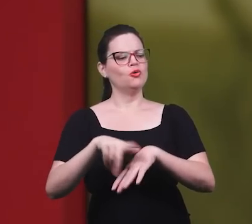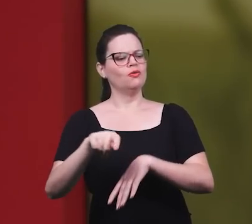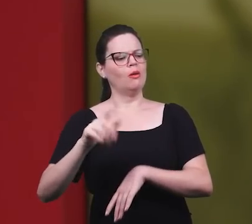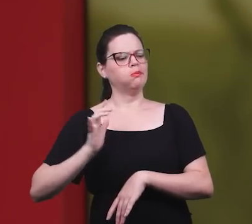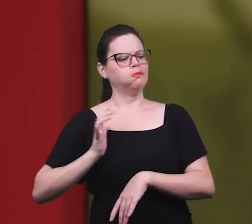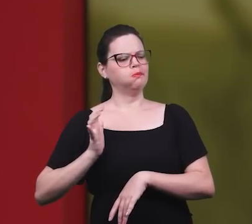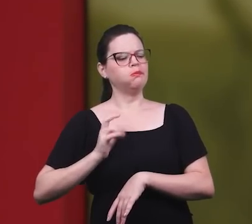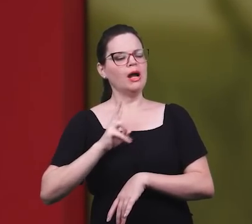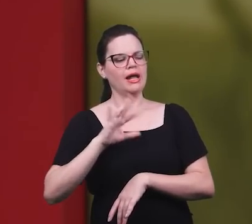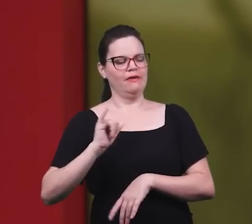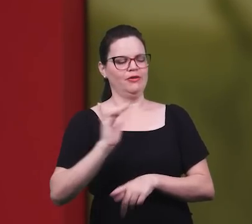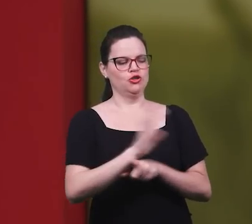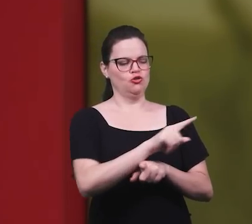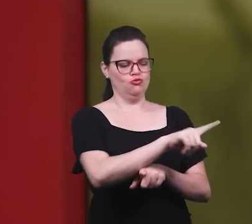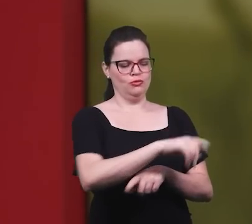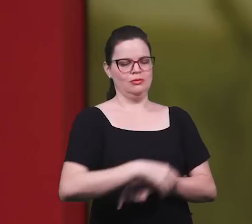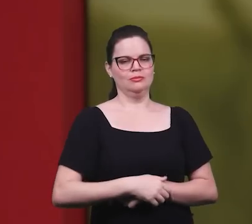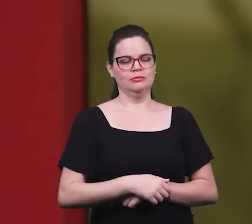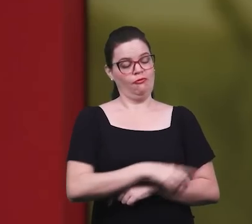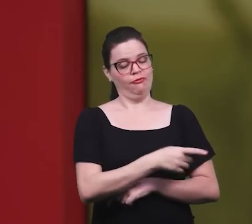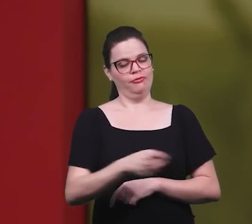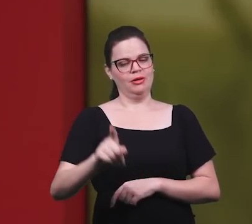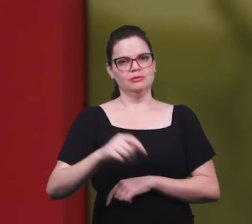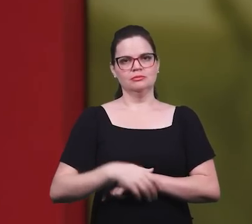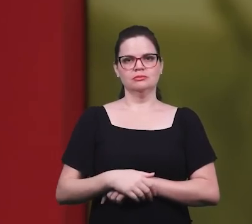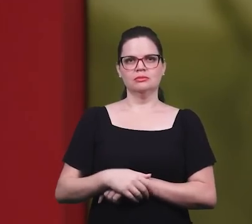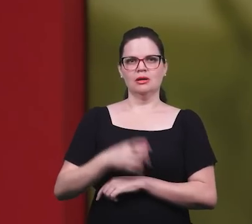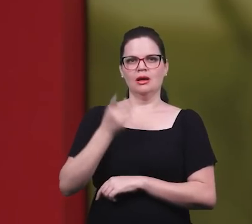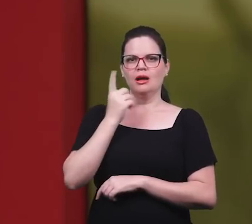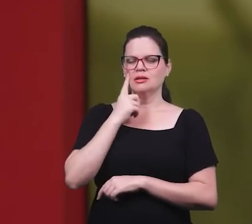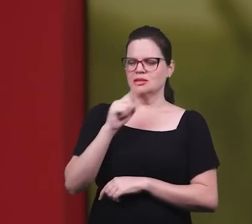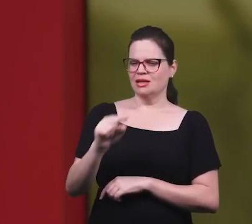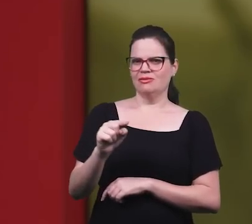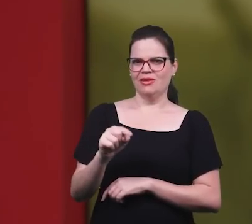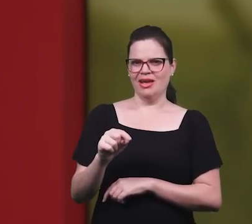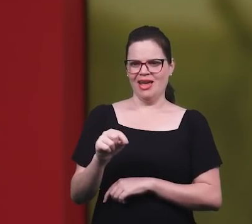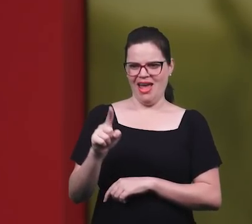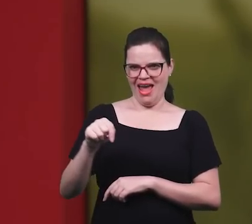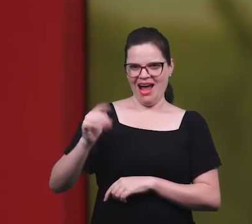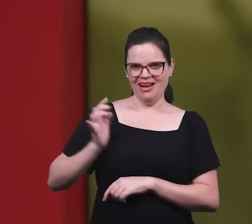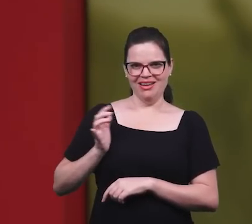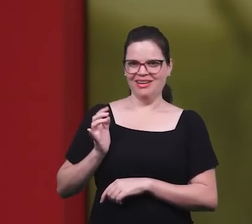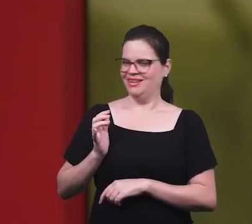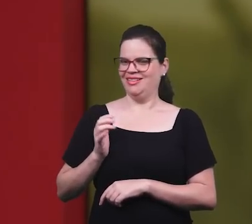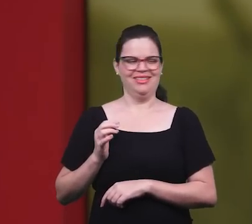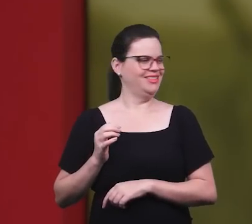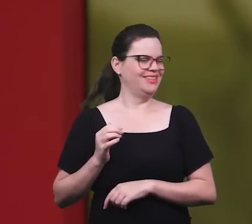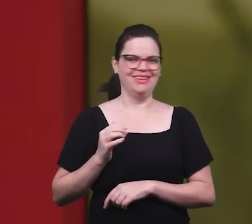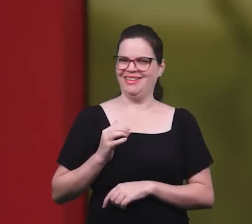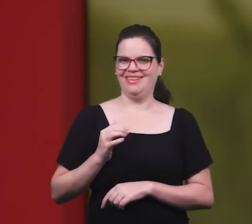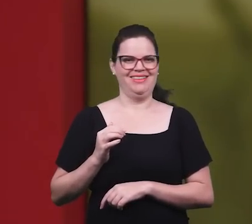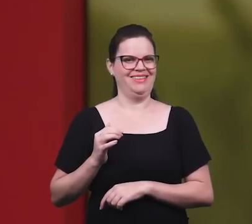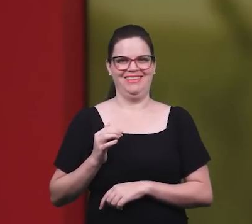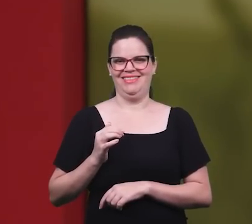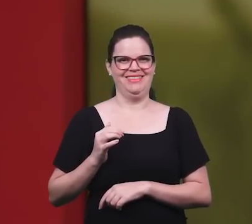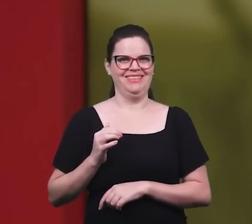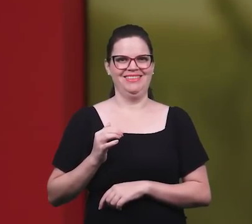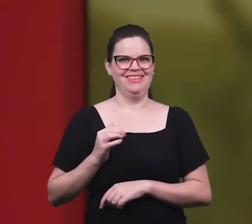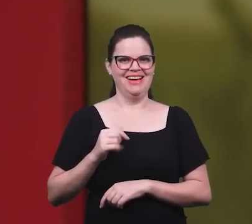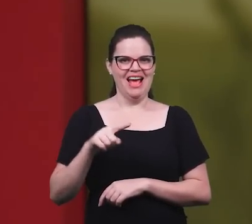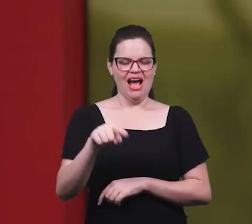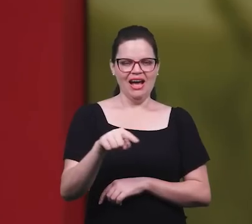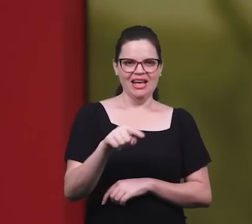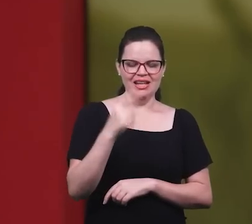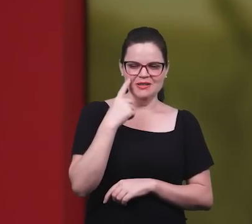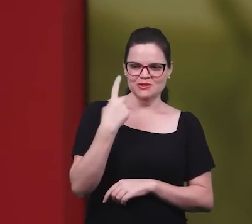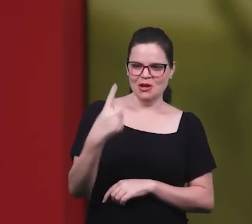né, disposta. Chegou lá, uma mulher viúva catando alguns gravetos ali, falou assim, você que vai me sustentar? Eu não tenho nada em casa,